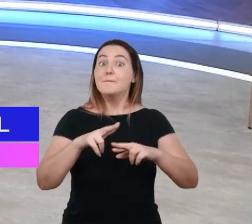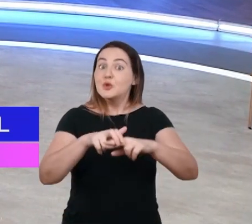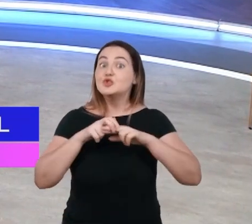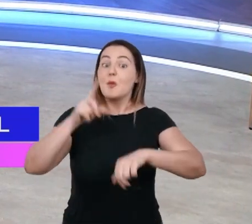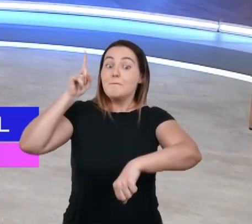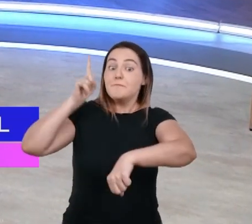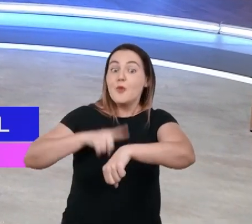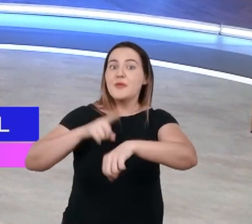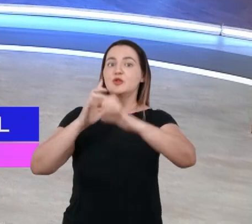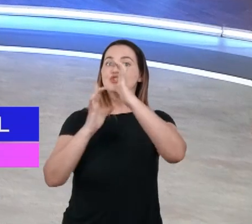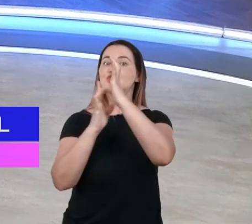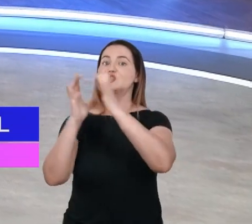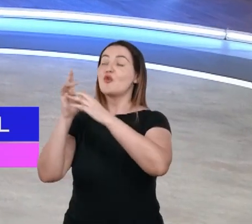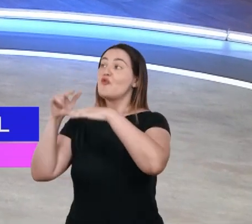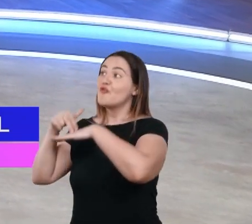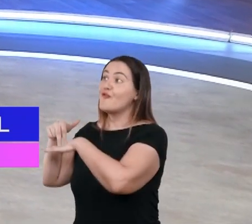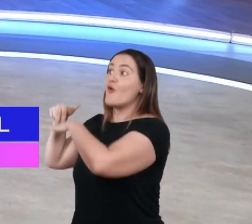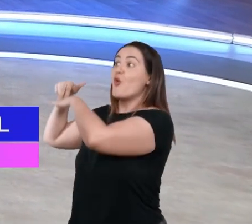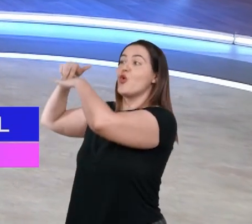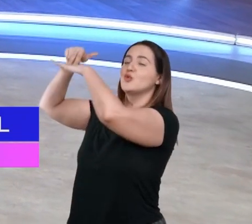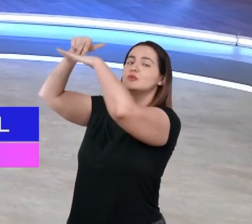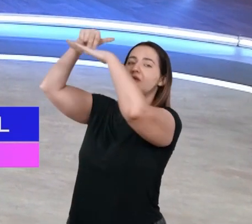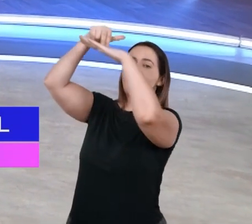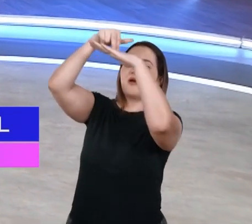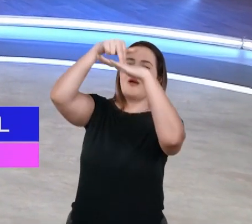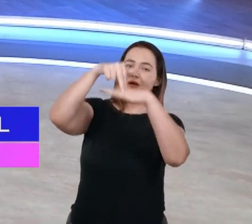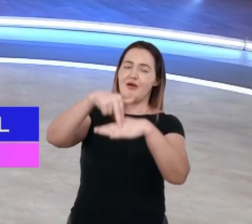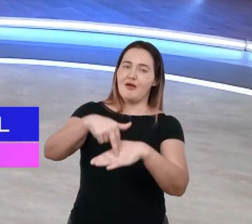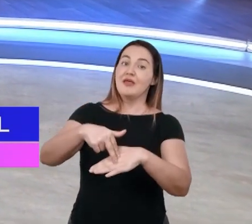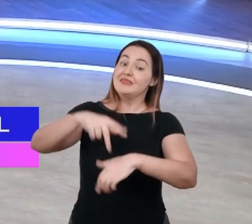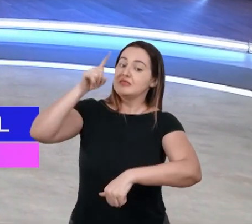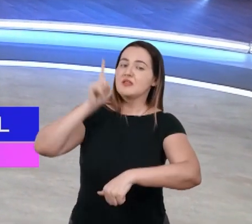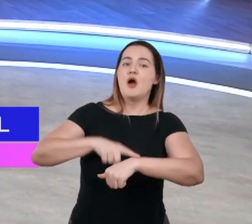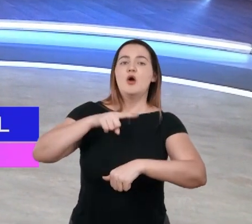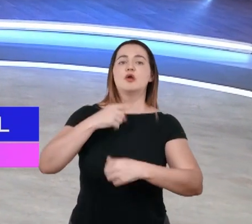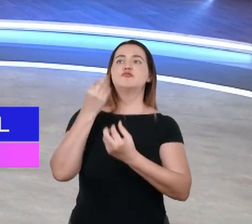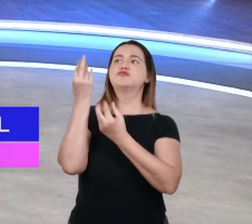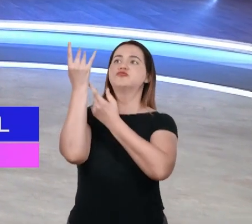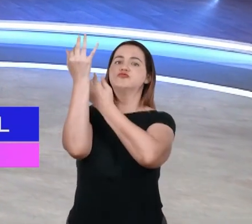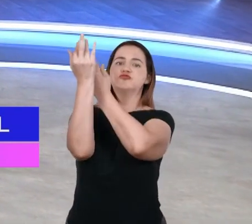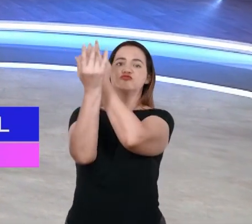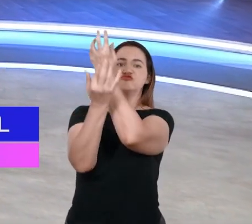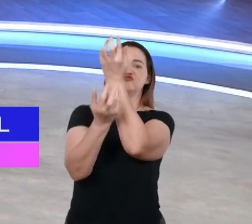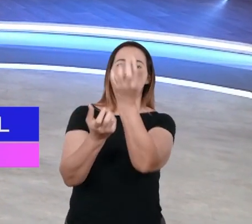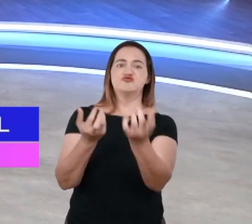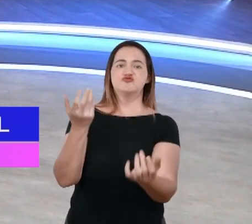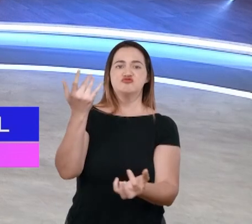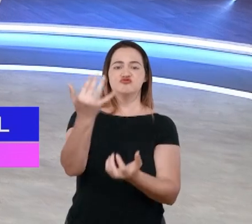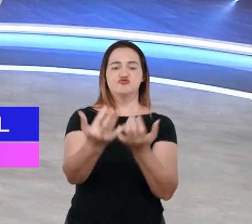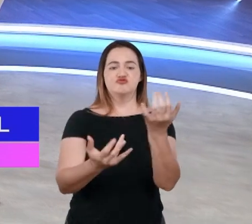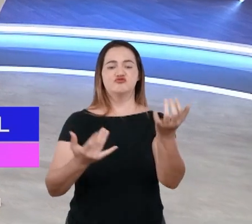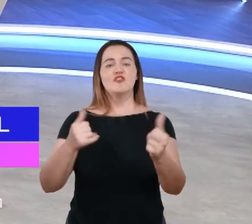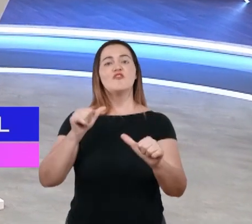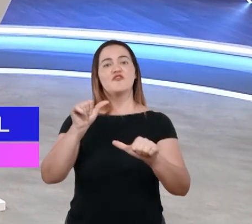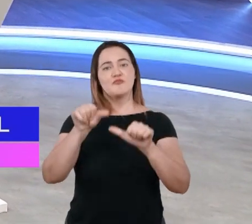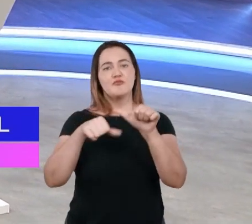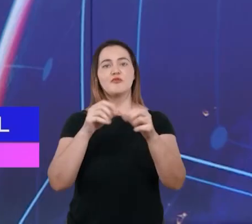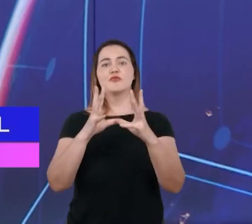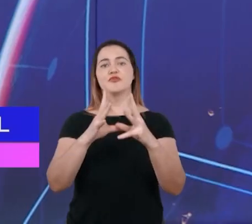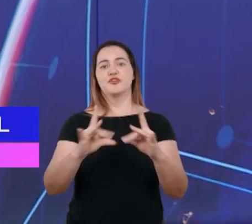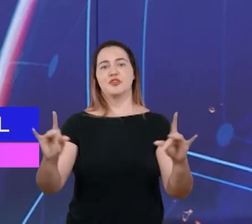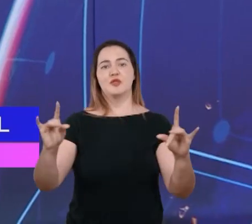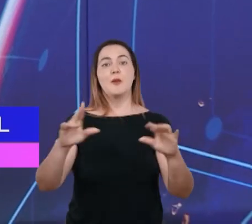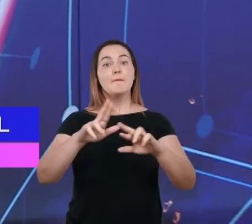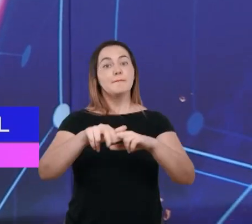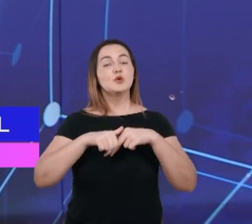momento é que os céus serão incendiados, a terra será desfeita, derretida pelo calor.